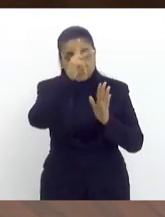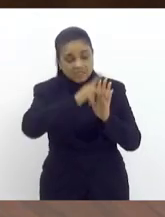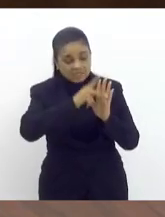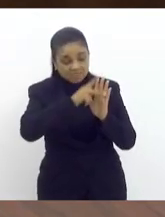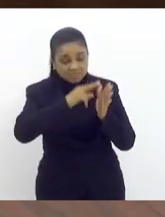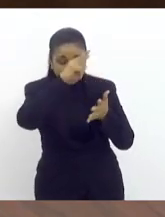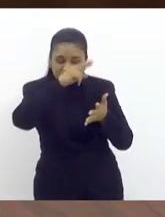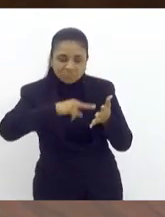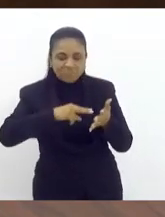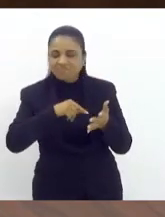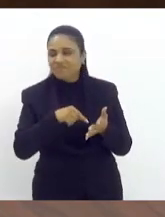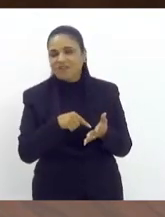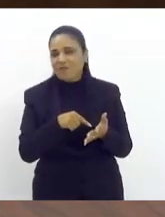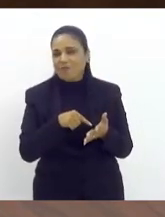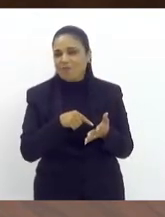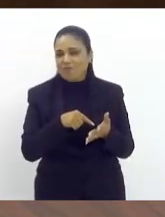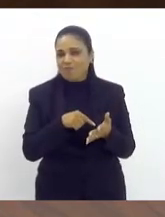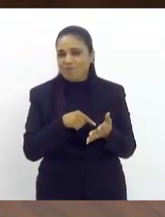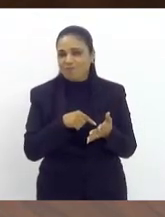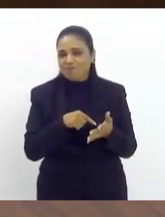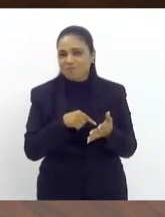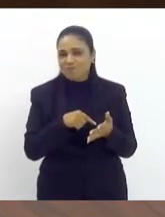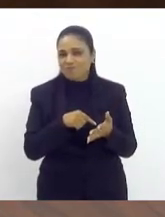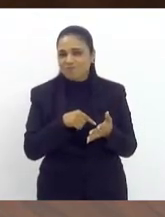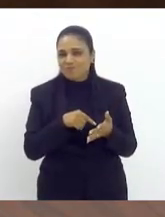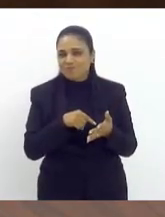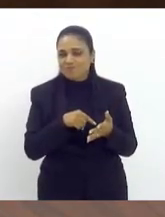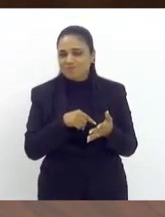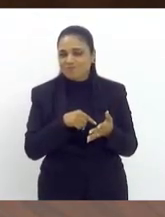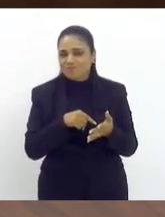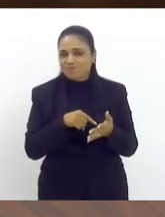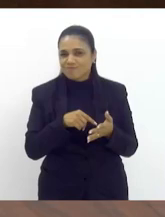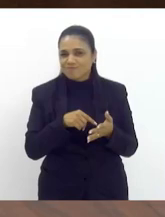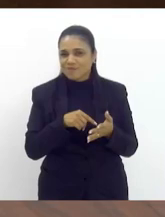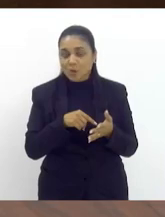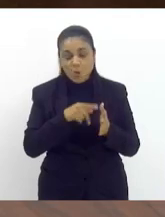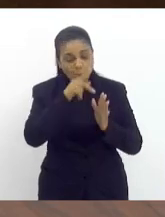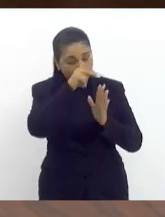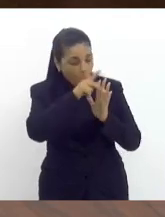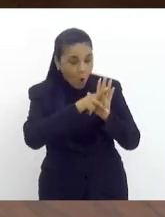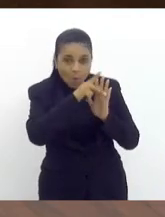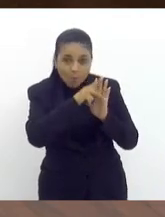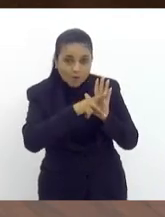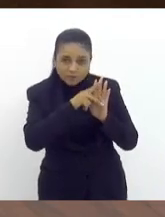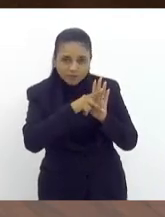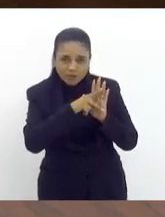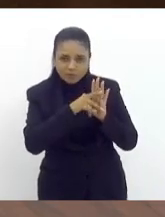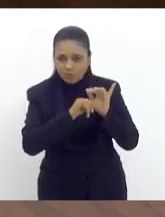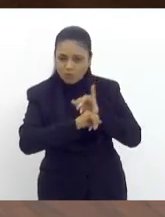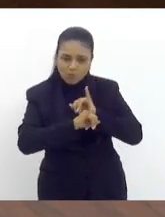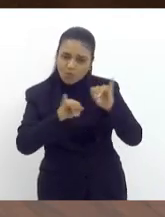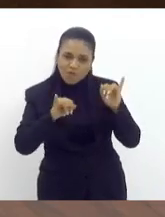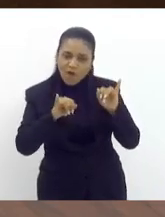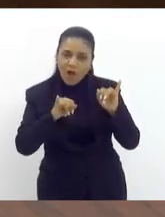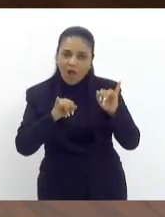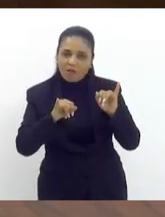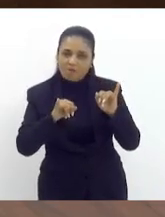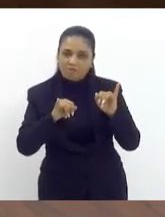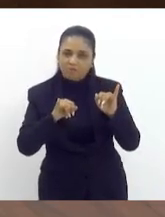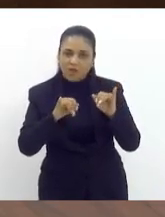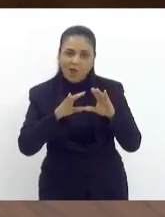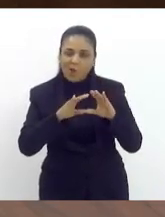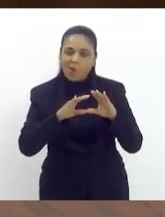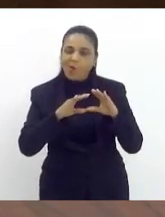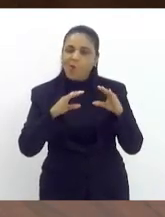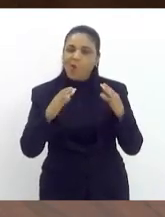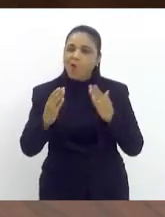acuidade. Porque o projeto não diz que a comunidade vai gastar 40 metros